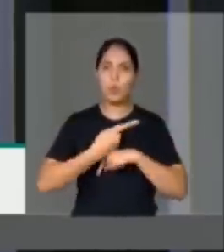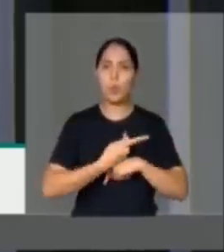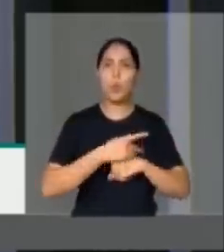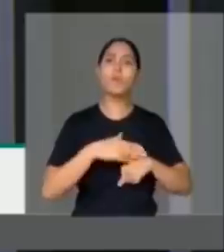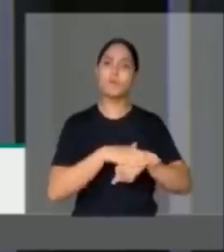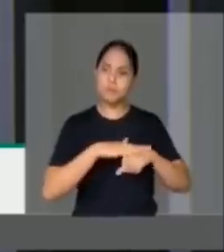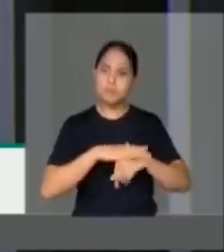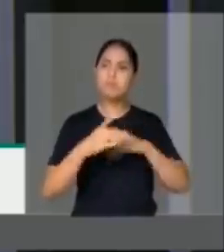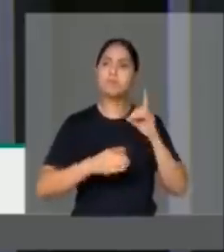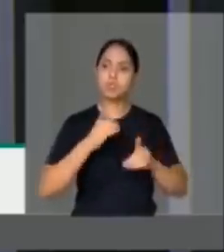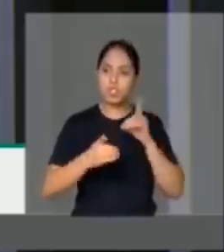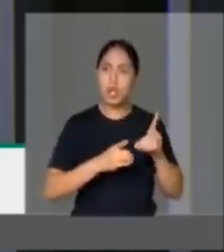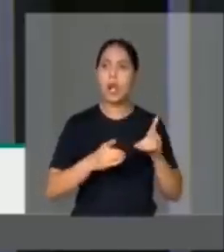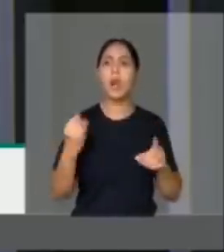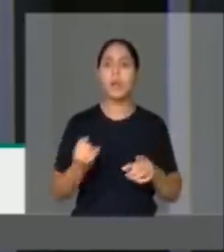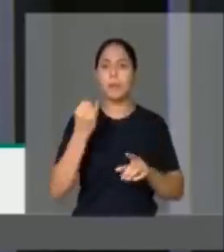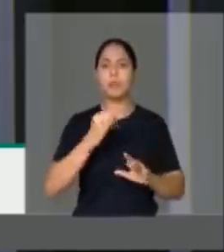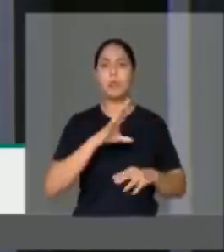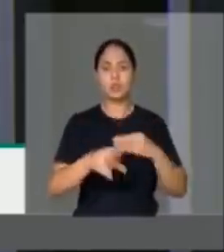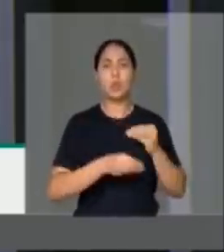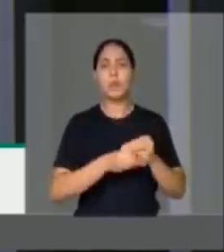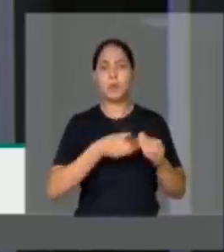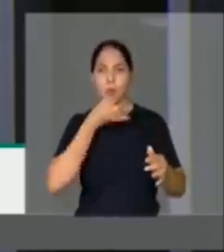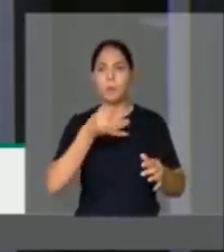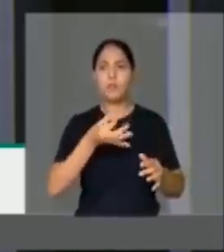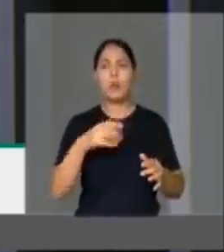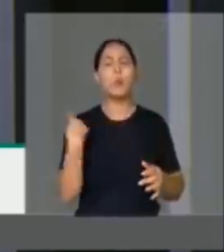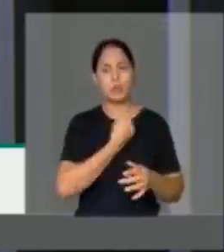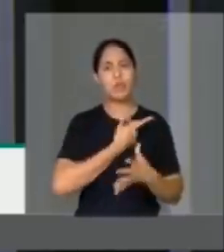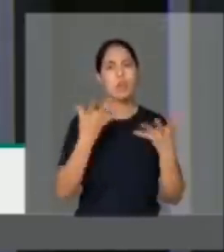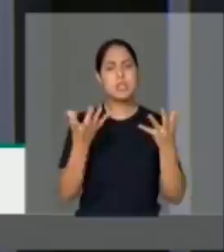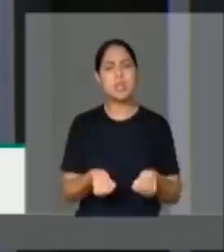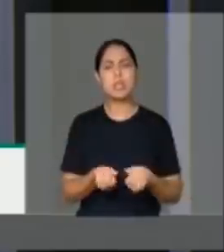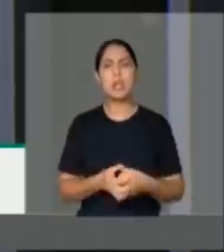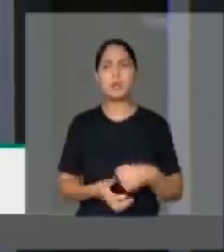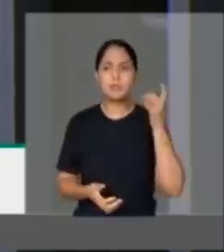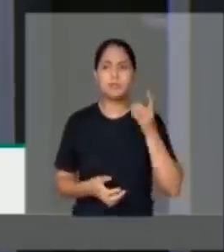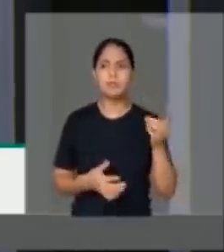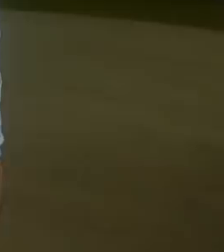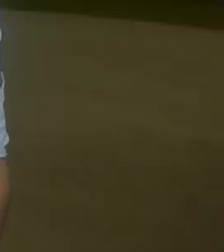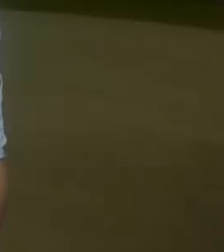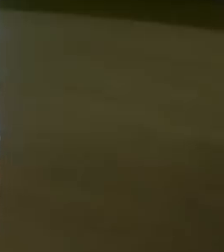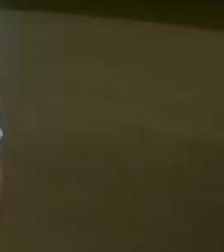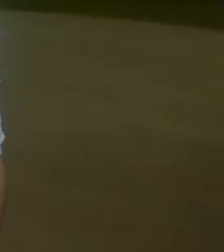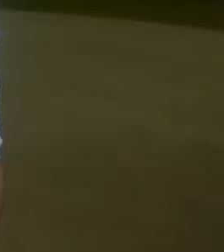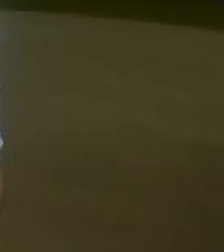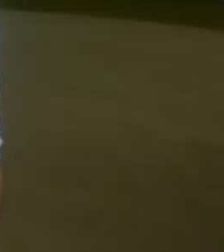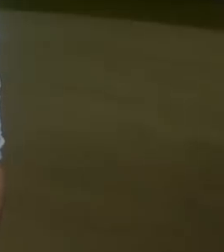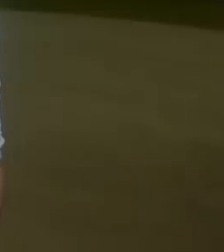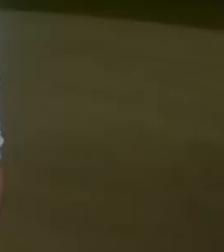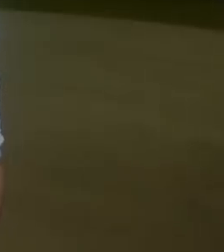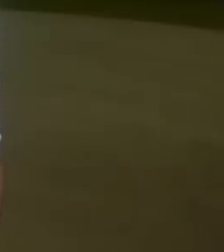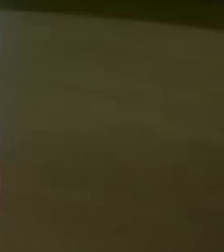diálogo gol apresentou uma emenda uma sugestão que nós fizemos questão de estado de acatar para impedir o